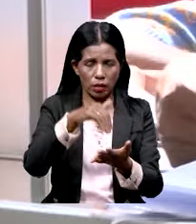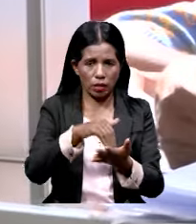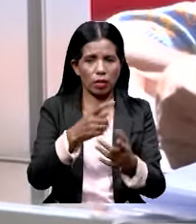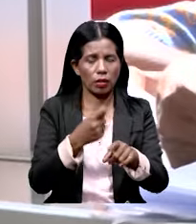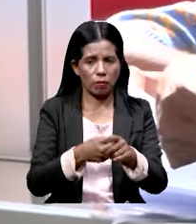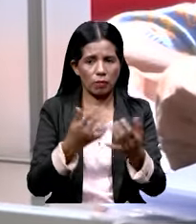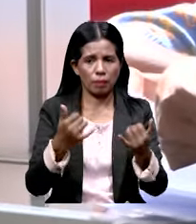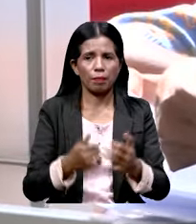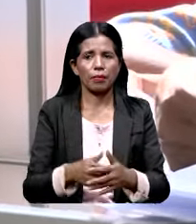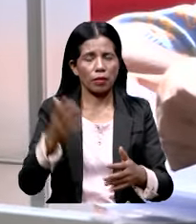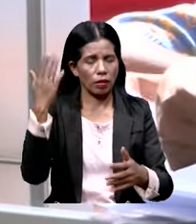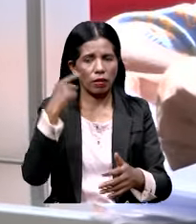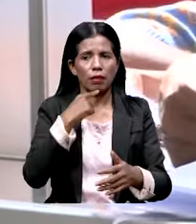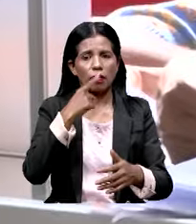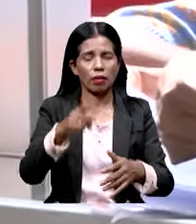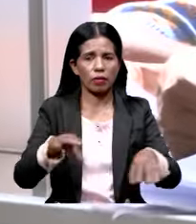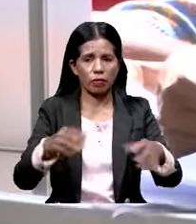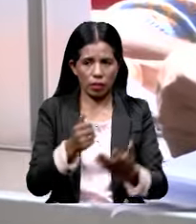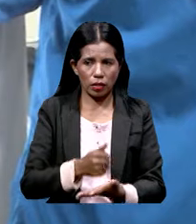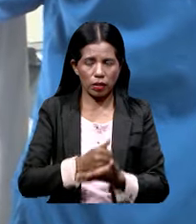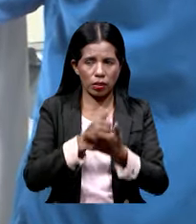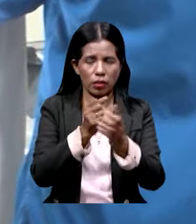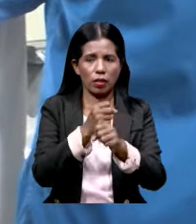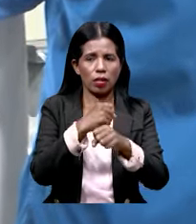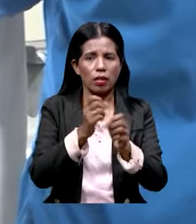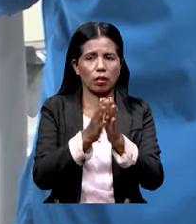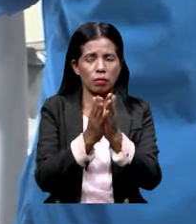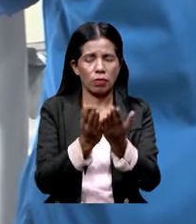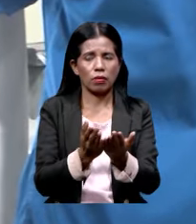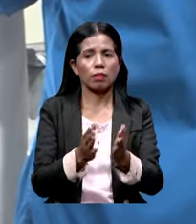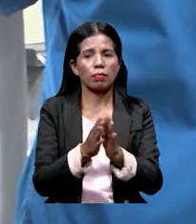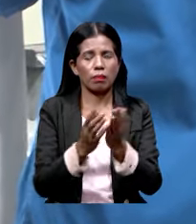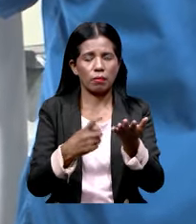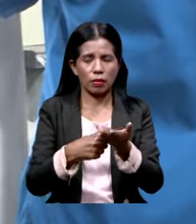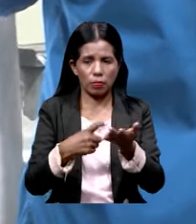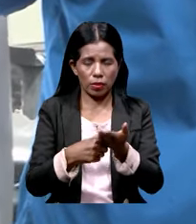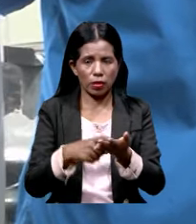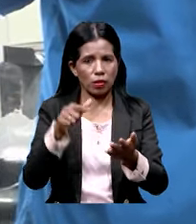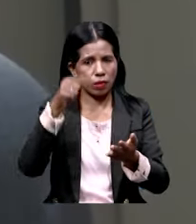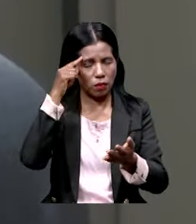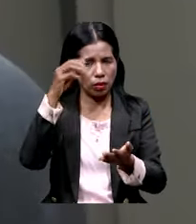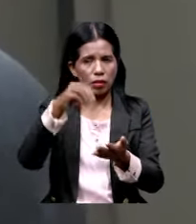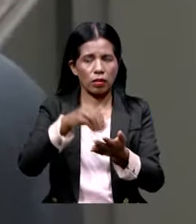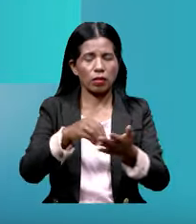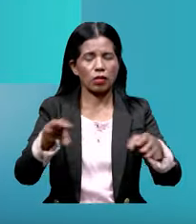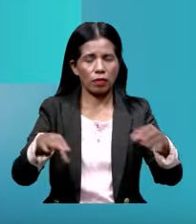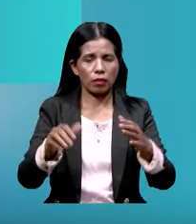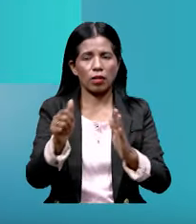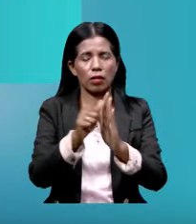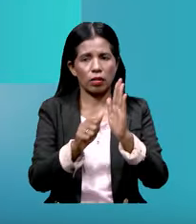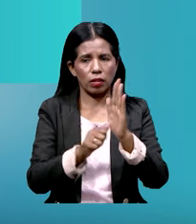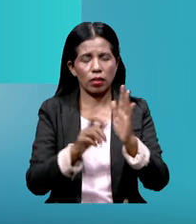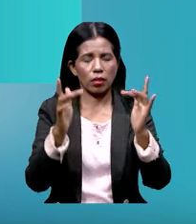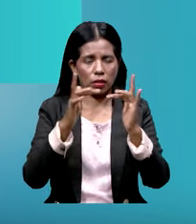balo. Antes de atuhatan ba serviço atendimento halo pasaporte ida dia kliu, governo oficialmente lança ona serviço agendamento online